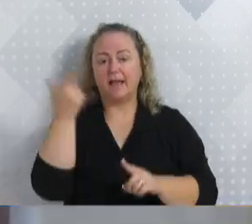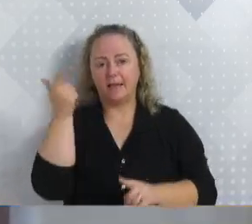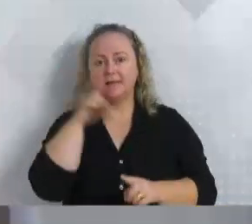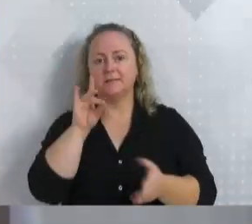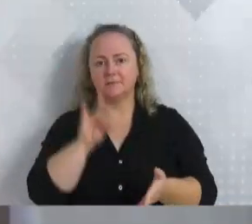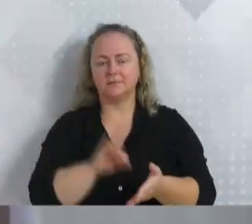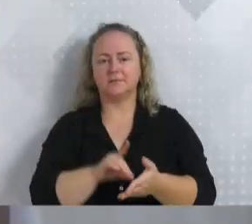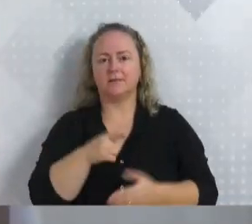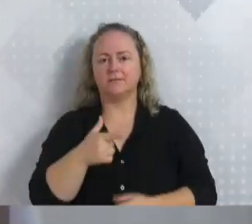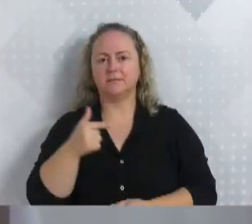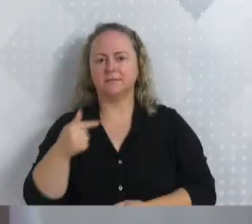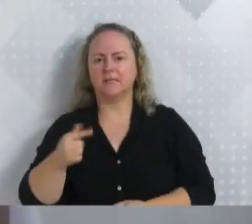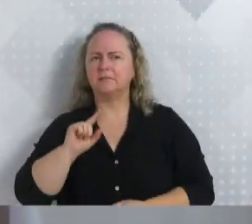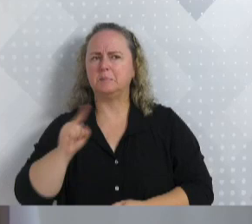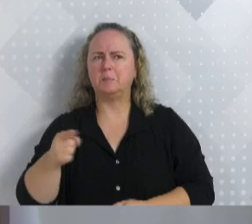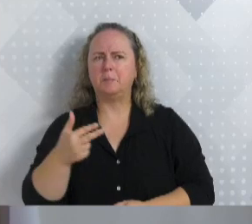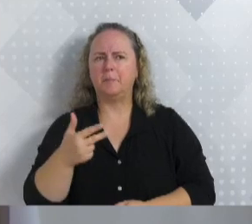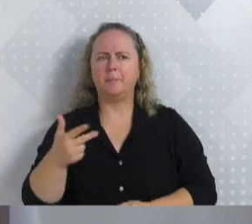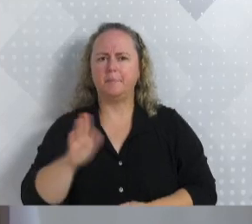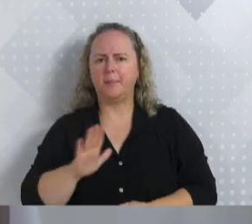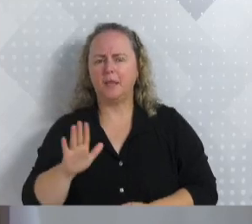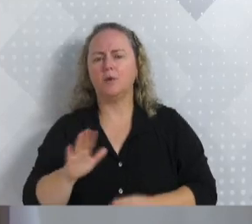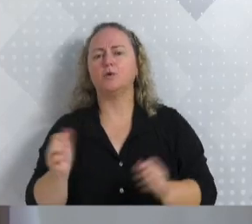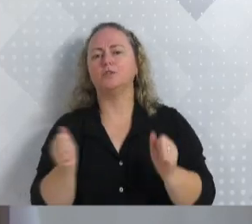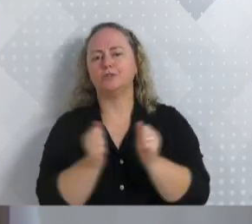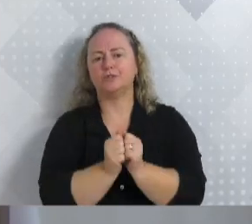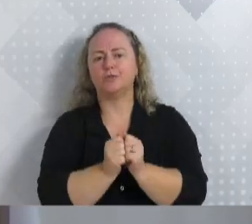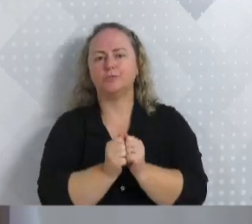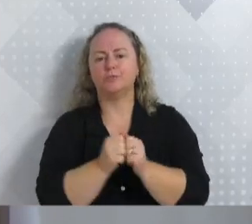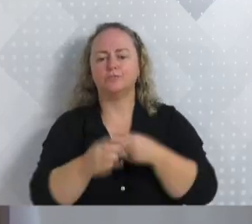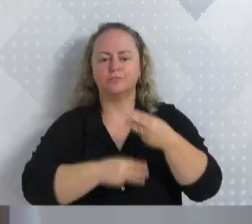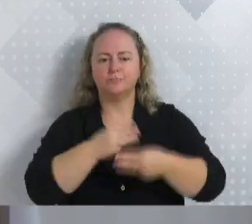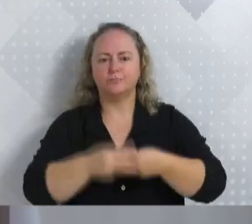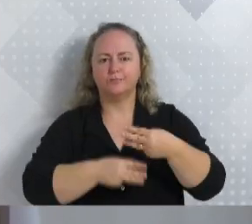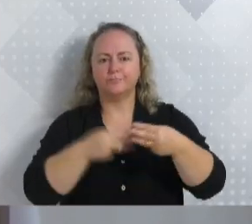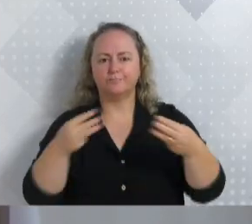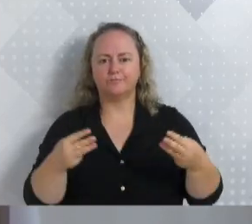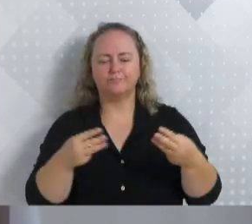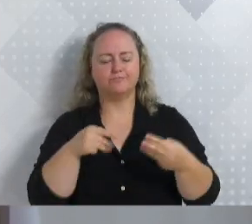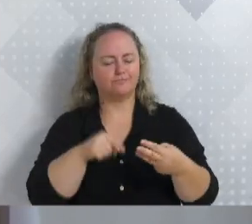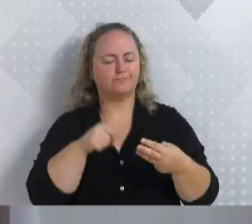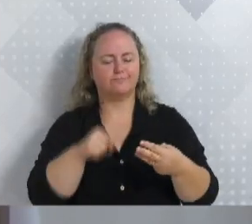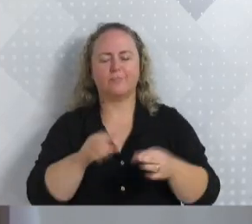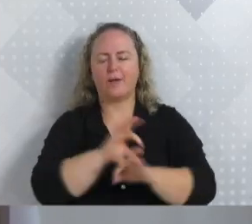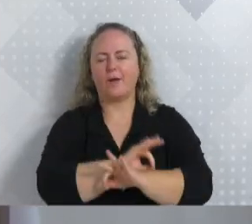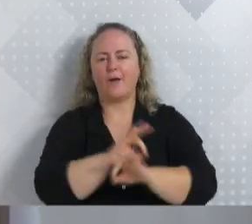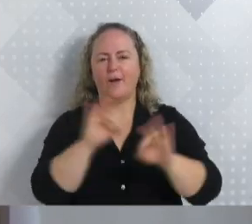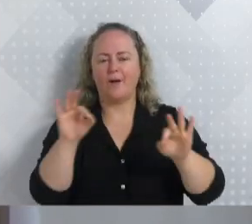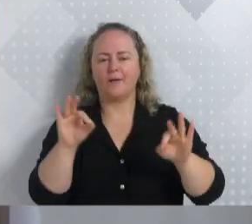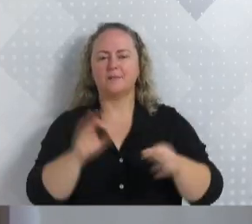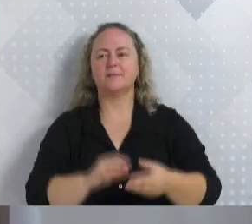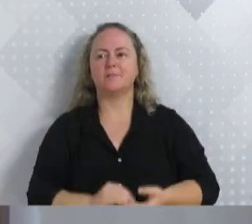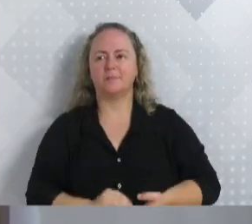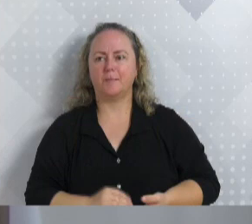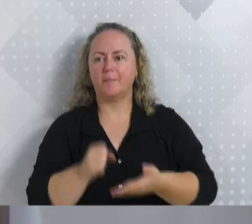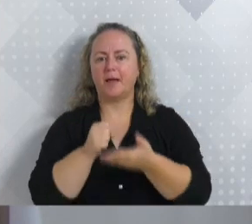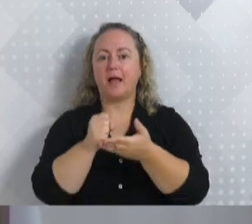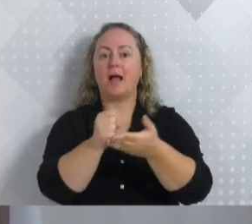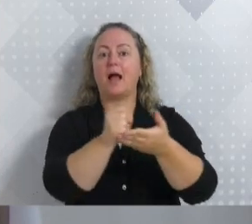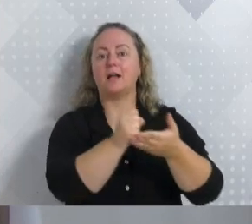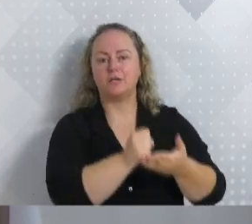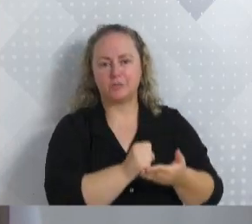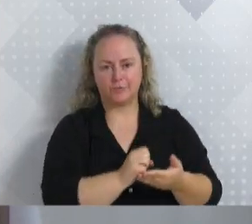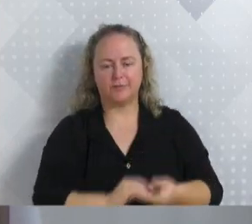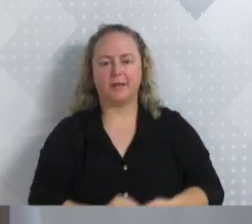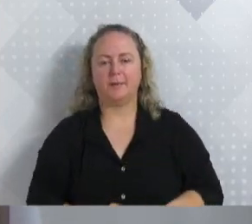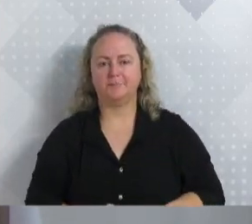de 27 mil e tantos reais, através da união desses homens livres que fizeram esse belíssimo evento, que é a 12ª Macarronada do Bem, arrecadando esse